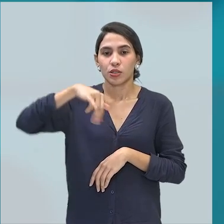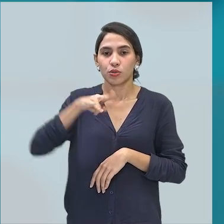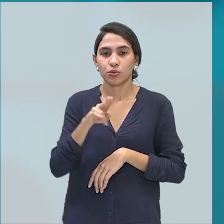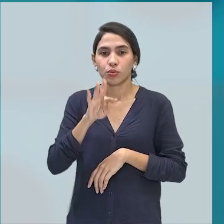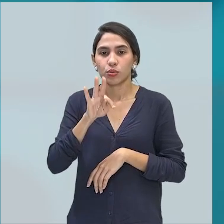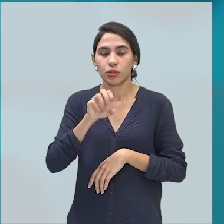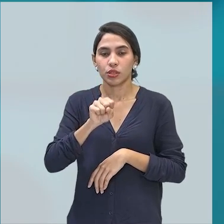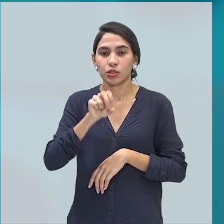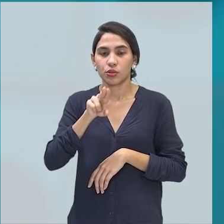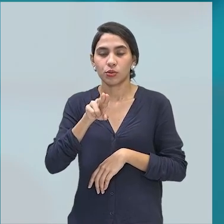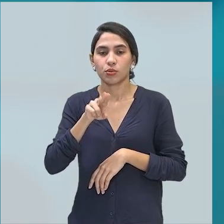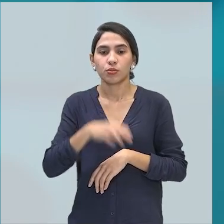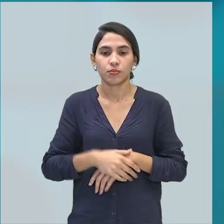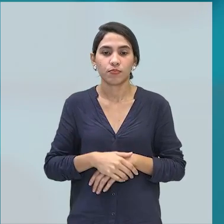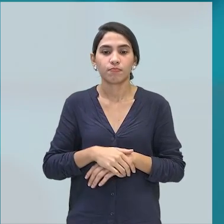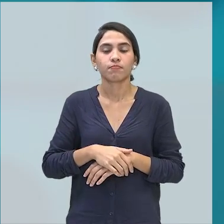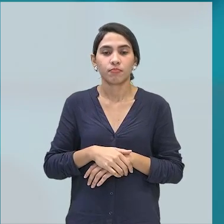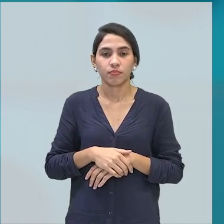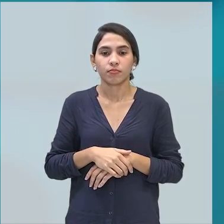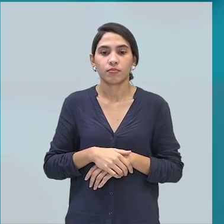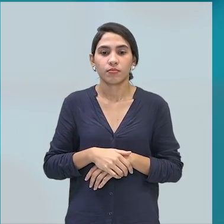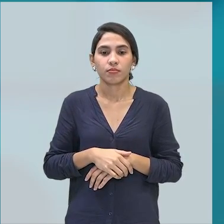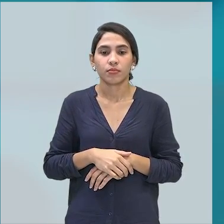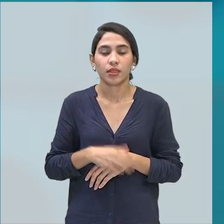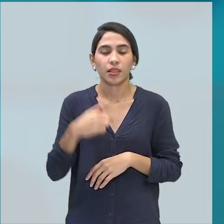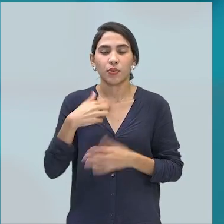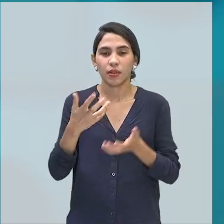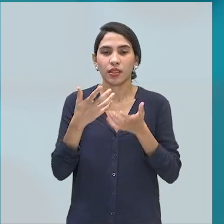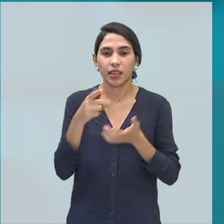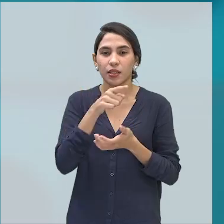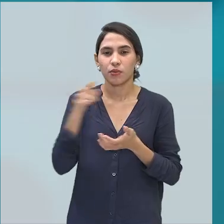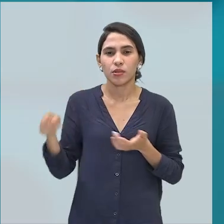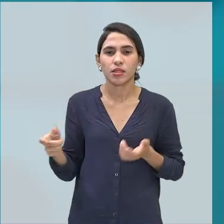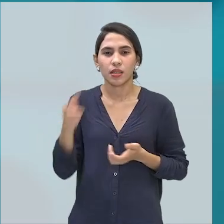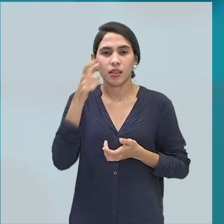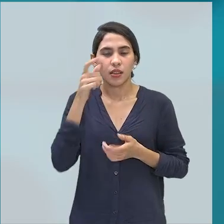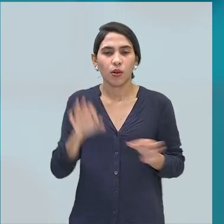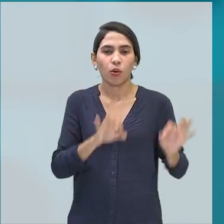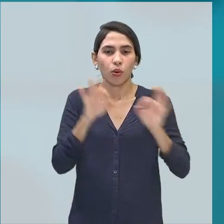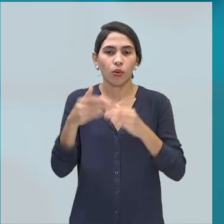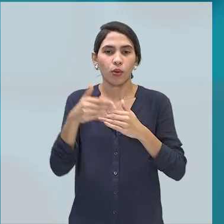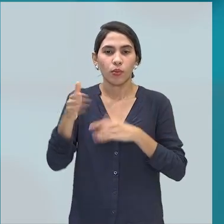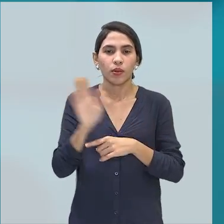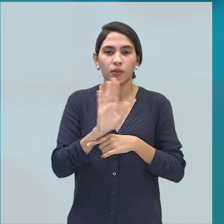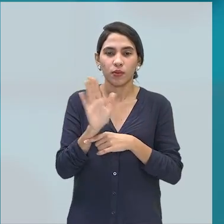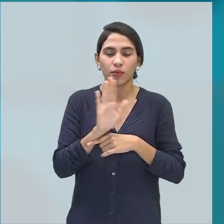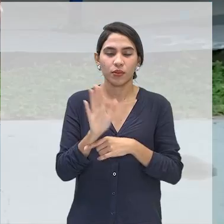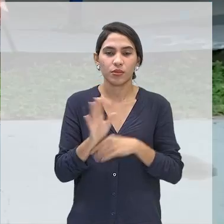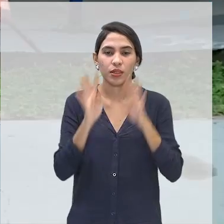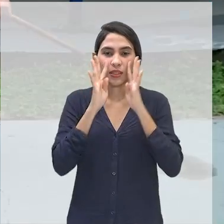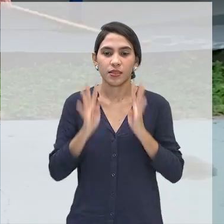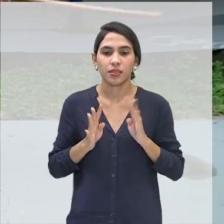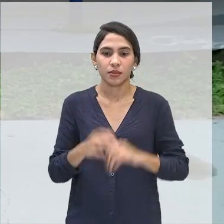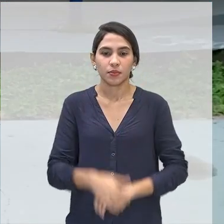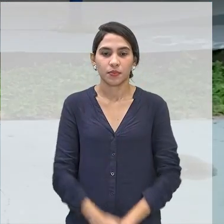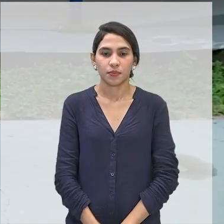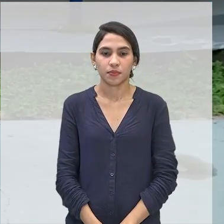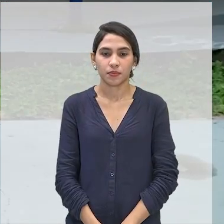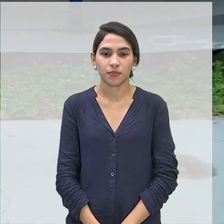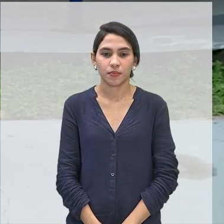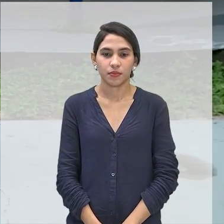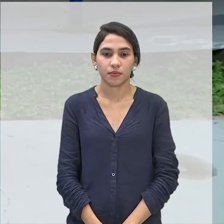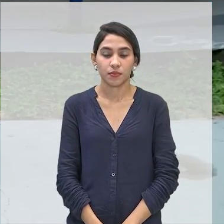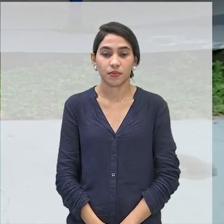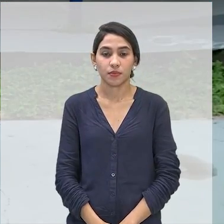onde o Kendo deriva-se, e eu quero que vocês observem agora o vídeo com bastante atenção. Então,